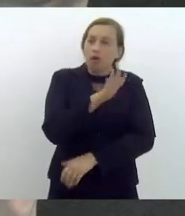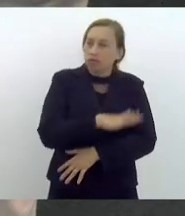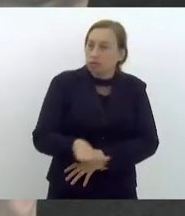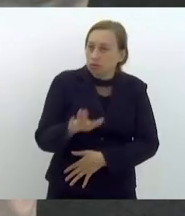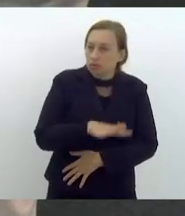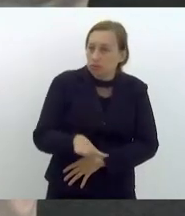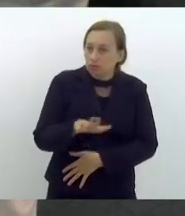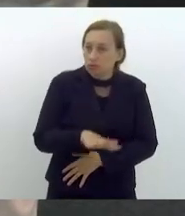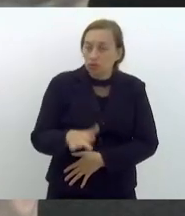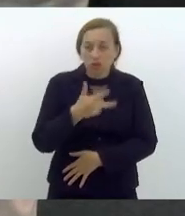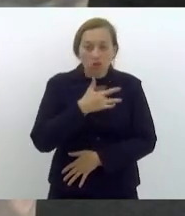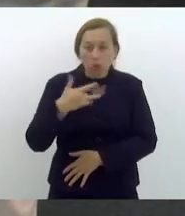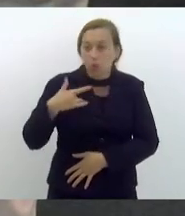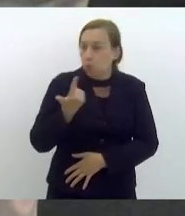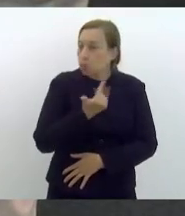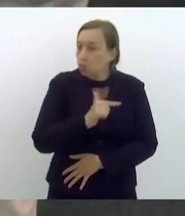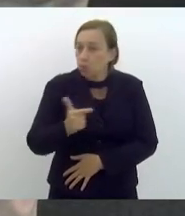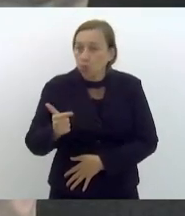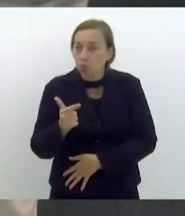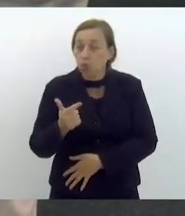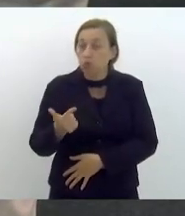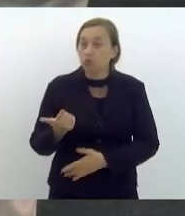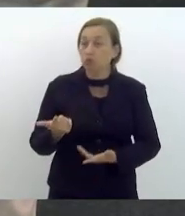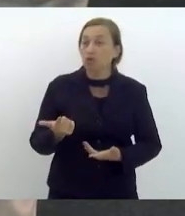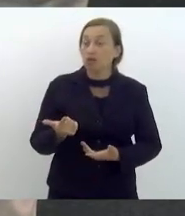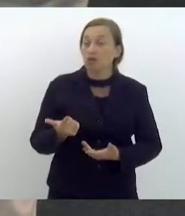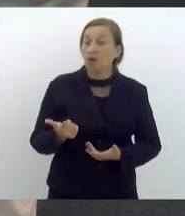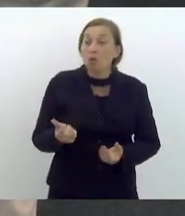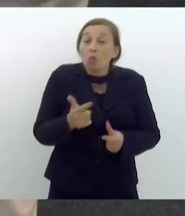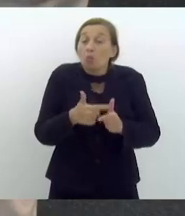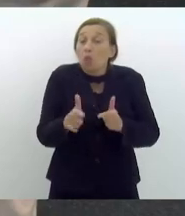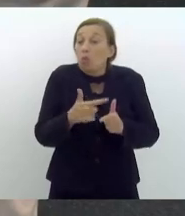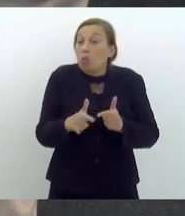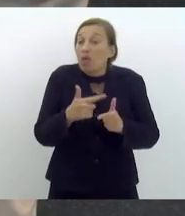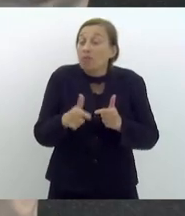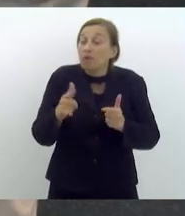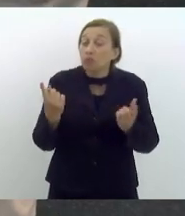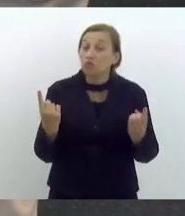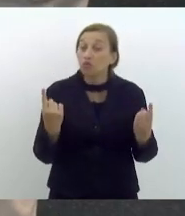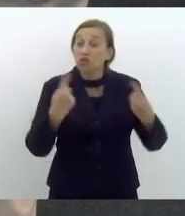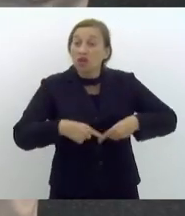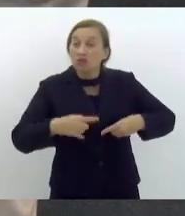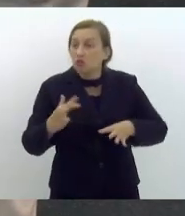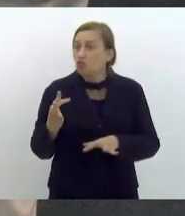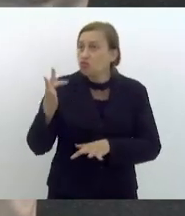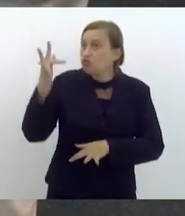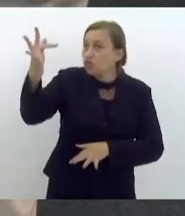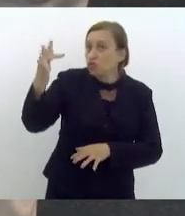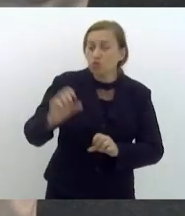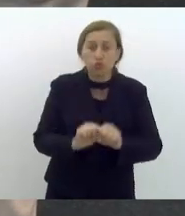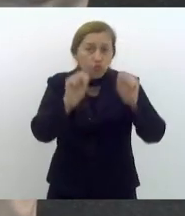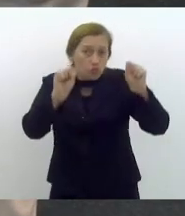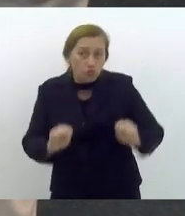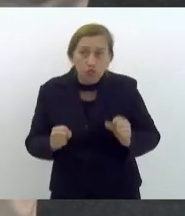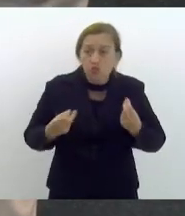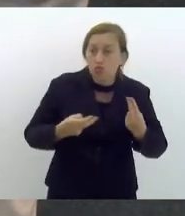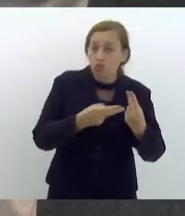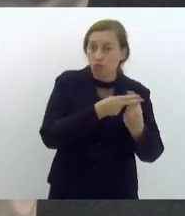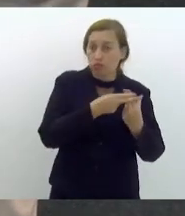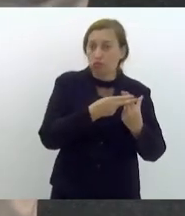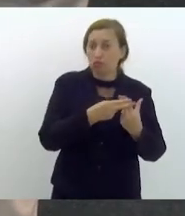sem saúde que vão se tornar um problema e um desafio para um sistema único de saúde